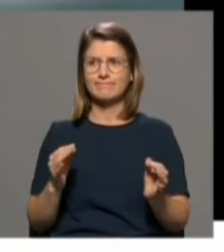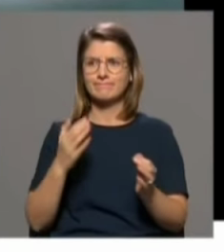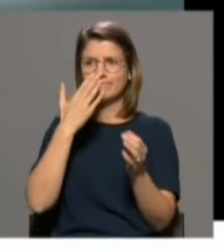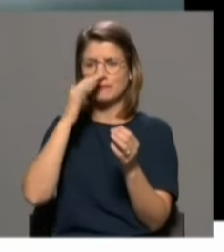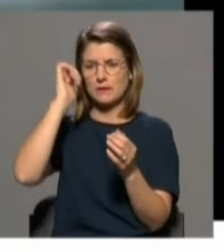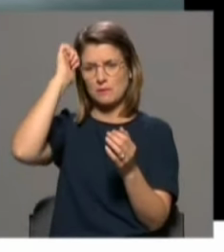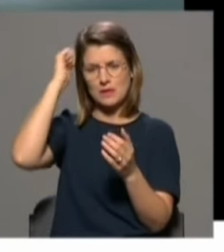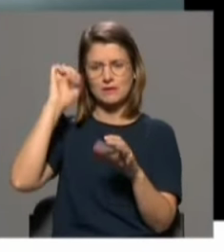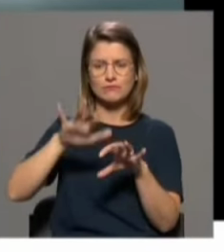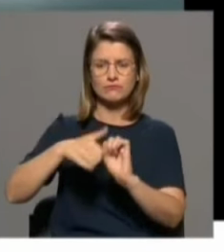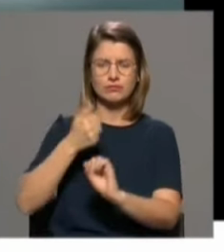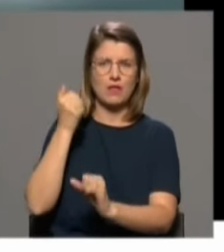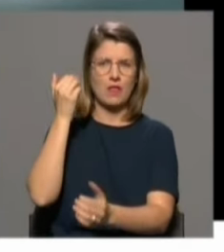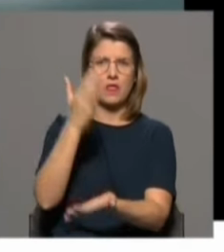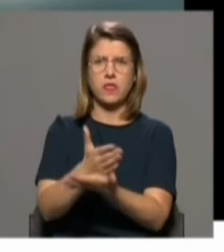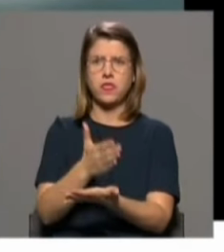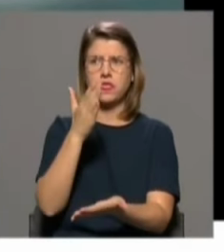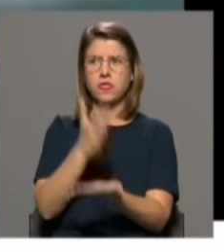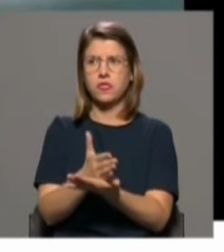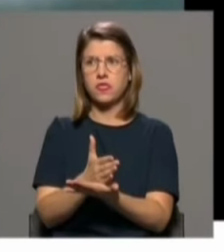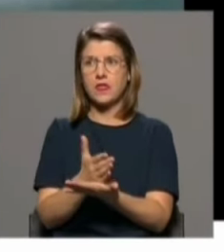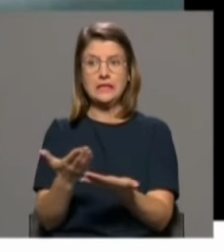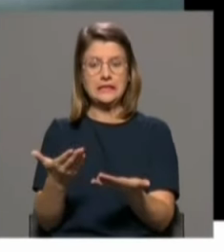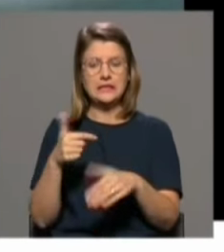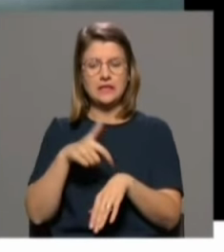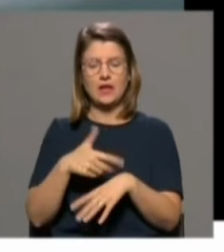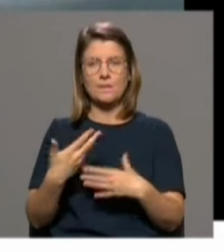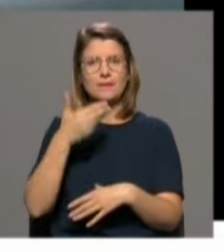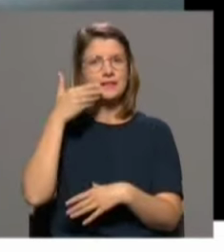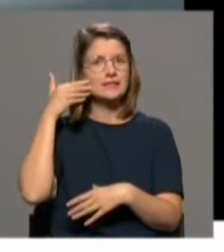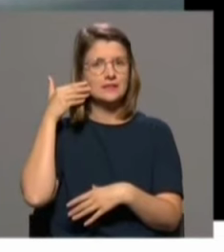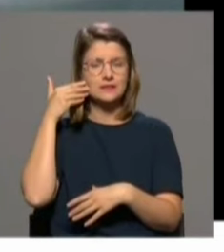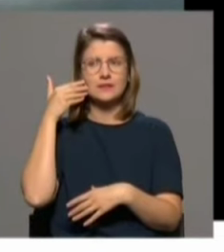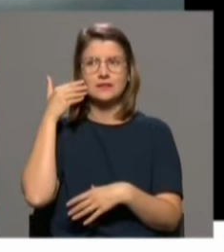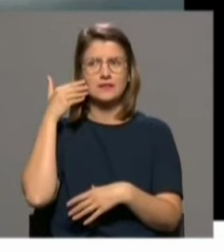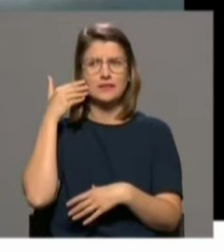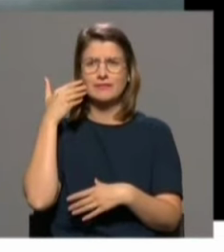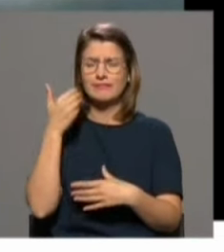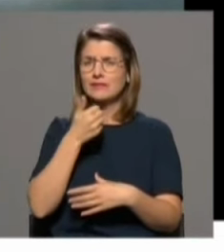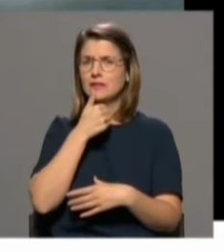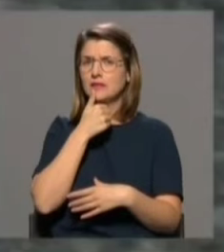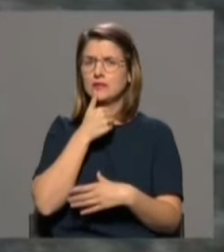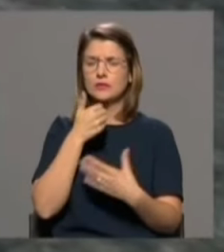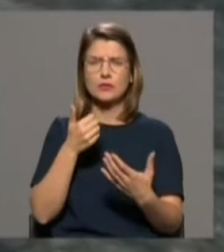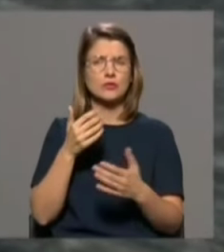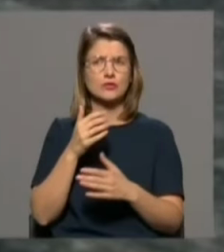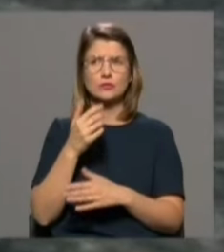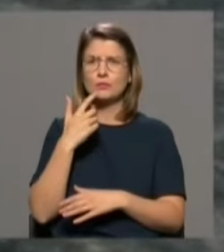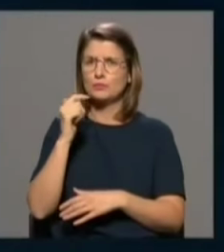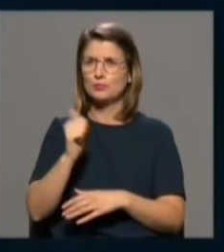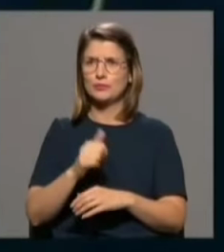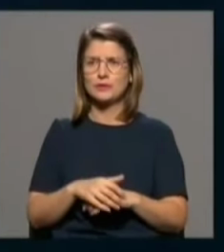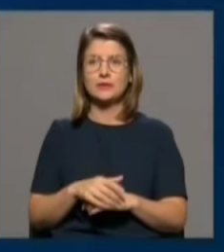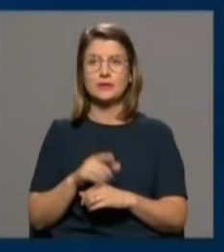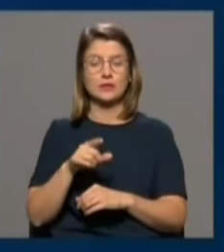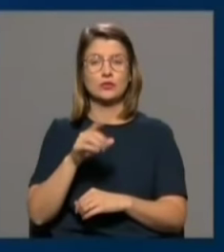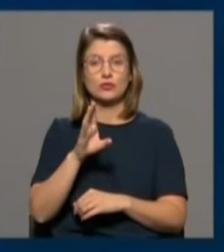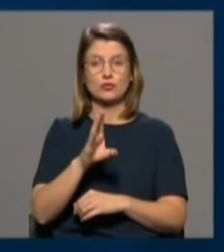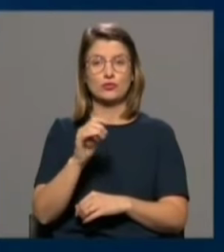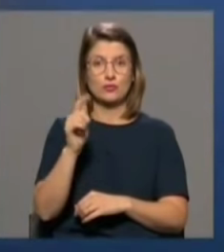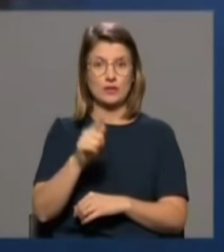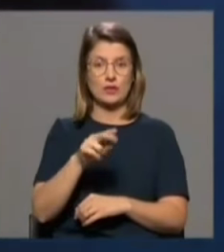irreversíveis, que é cedo para tomar este tipo de iniciativas na região. José Nuno Pereira, da